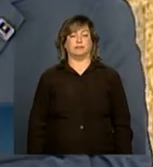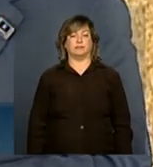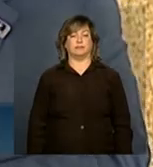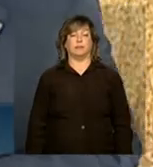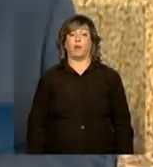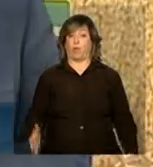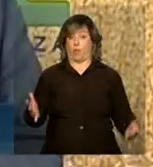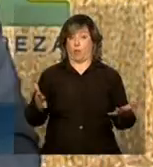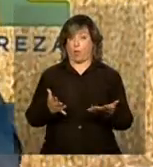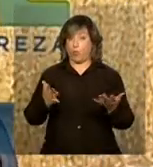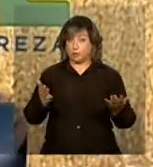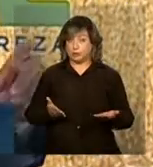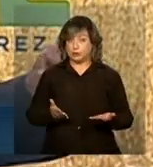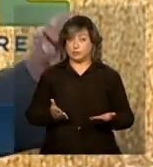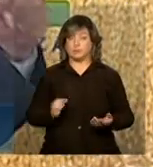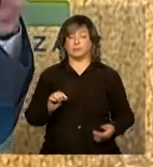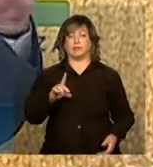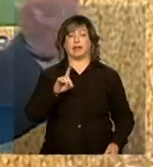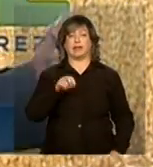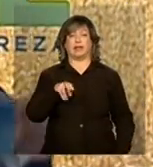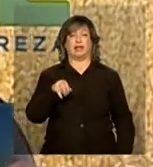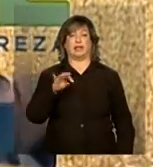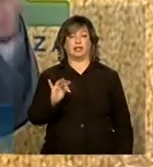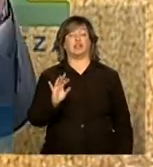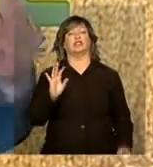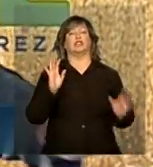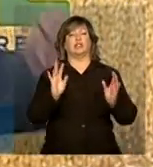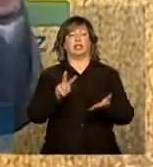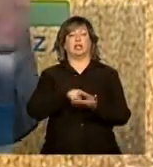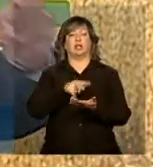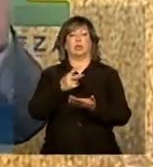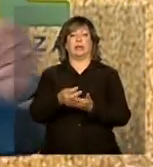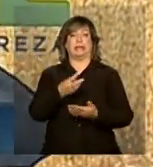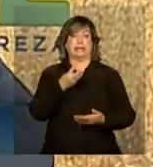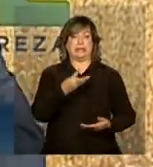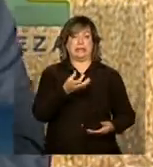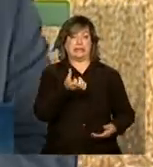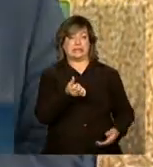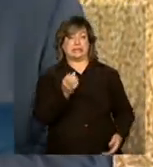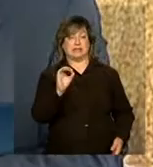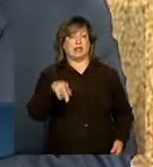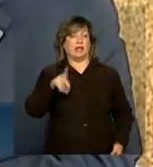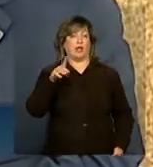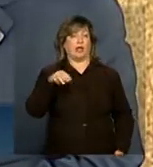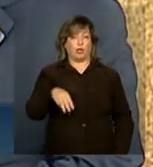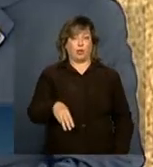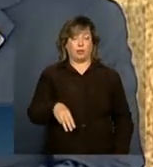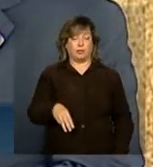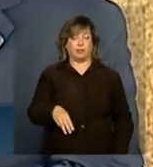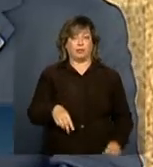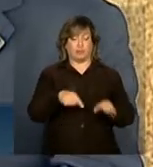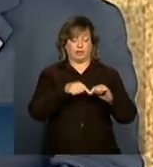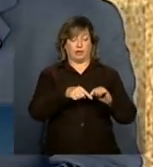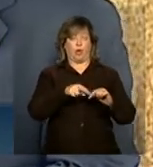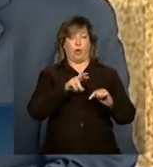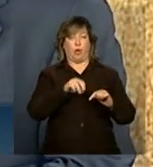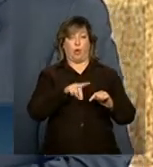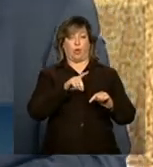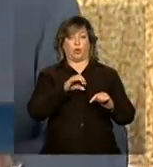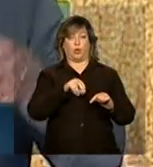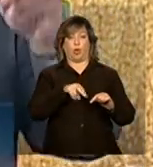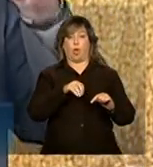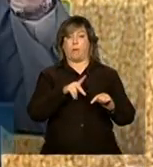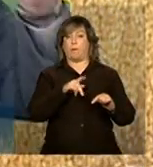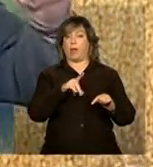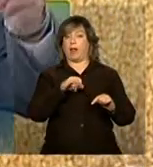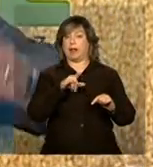E hoje, o DENIT já duplica 360 quilômetros, saindo de